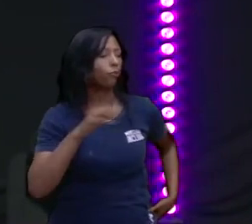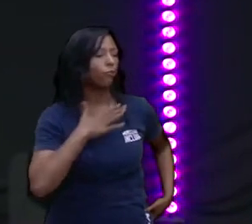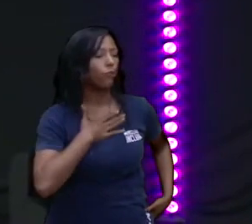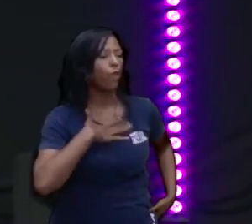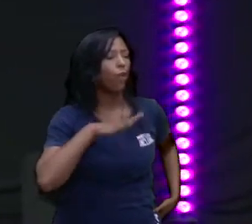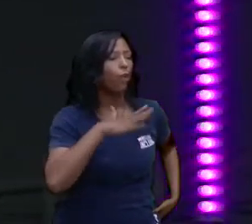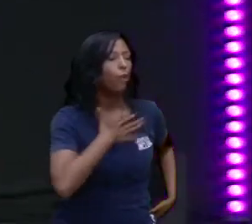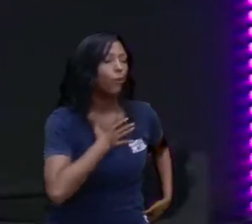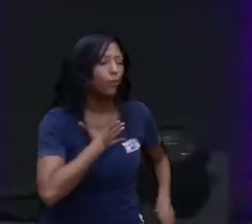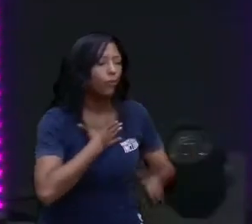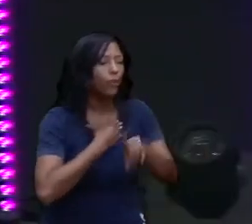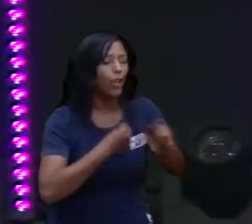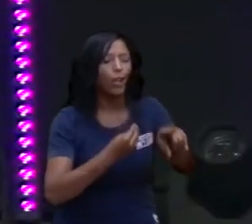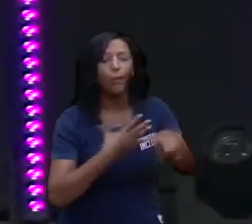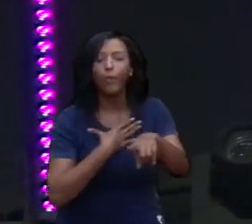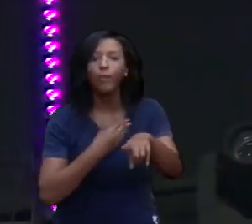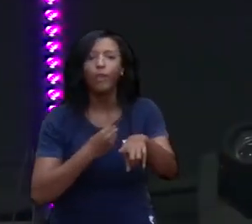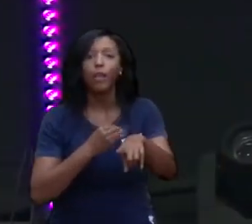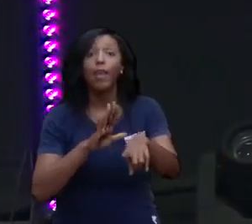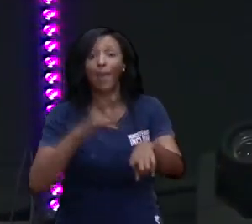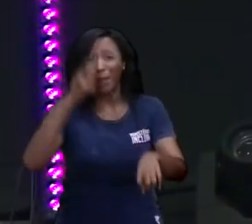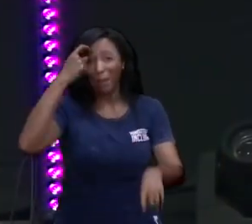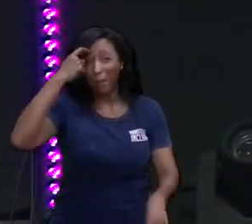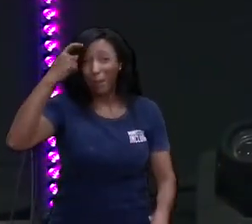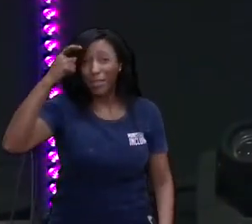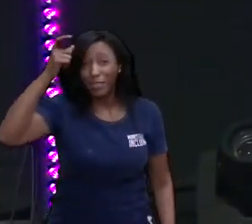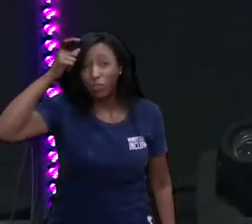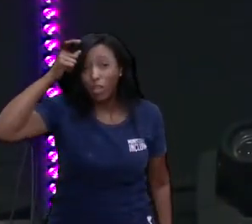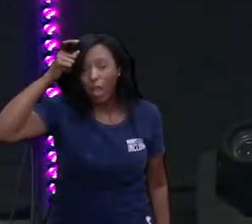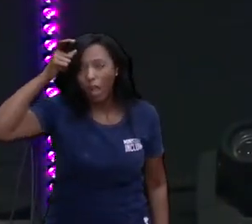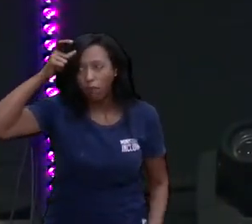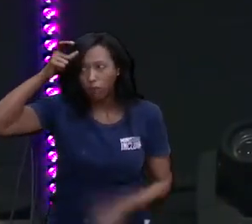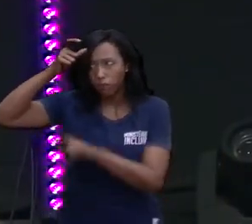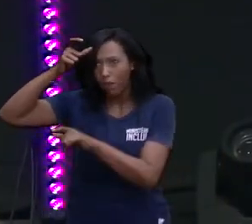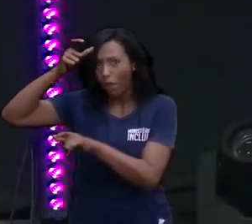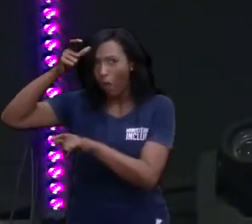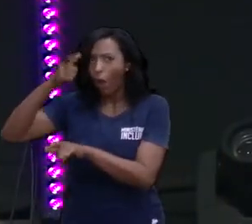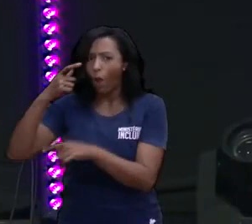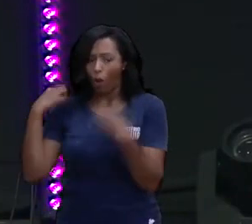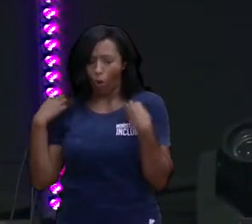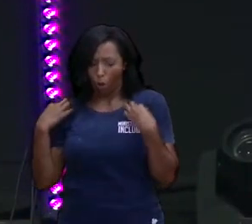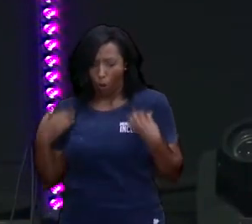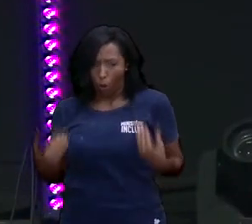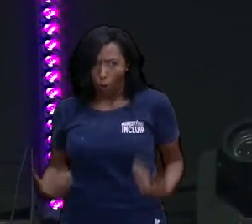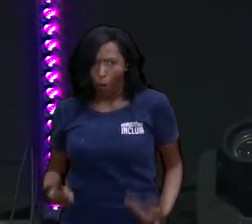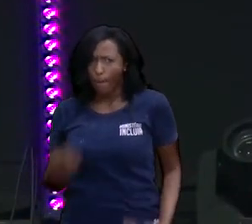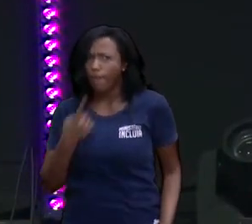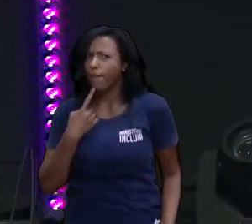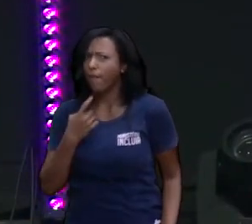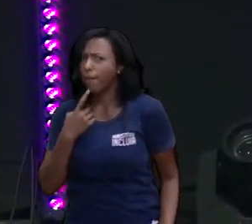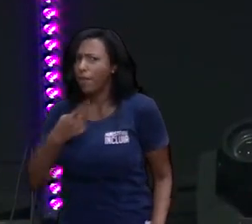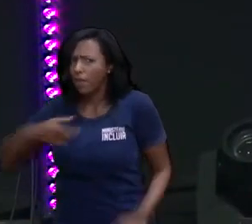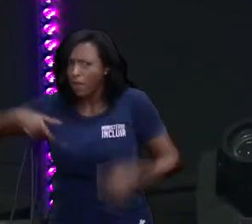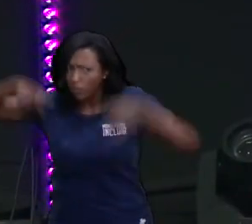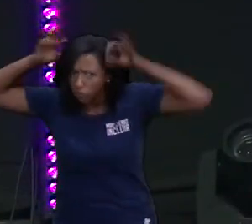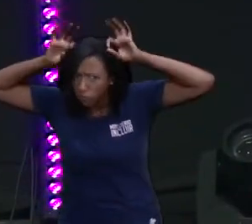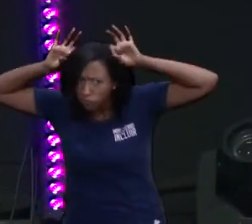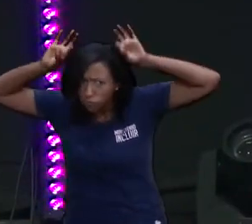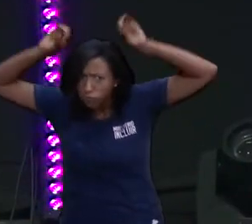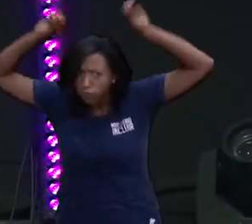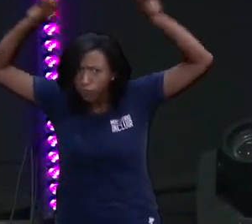e quando pensa no Diabo eles pensa naquele cara com a roupa vermelha uma capa vermelha o chifre Oi